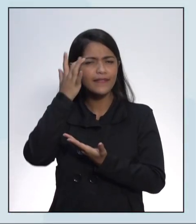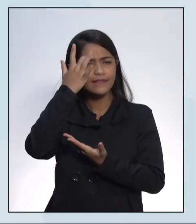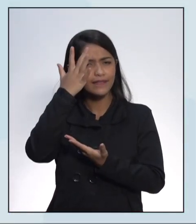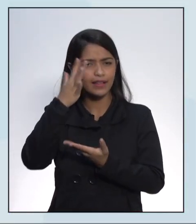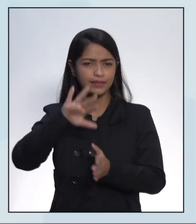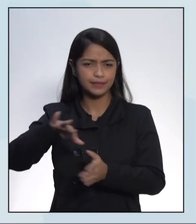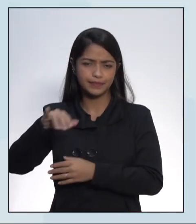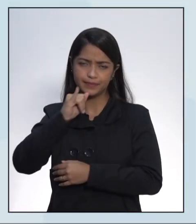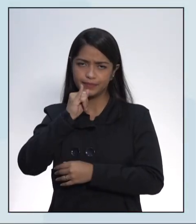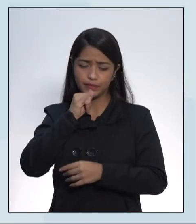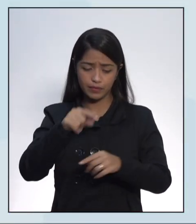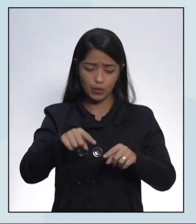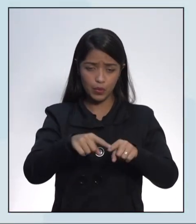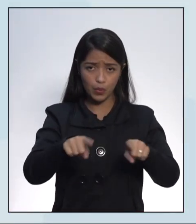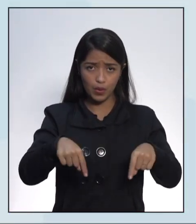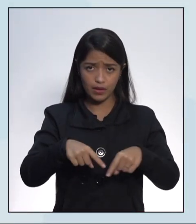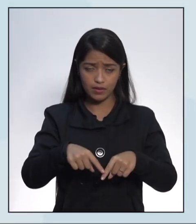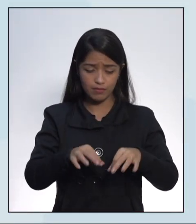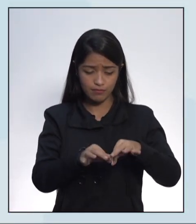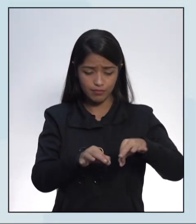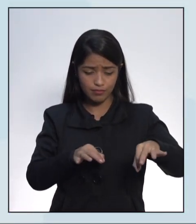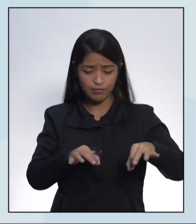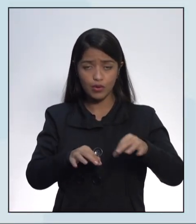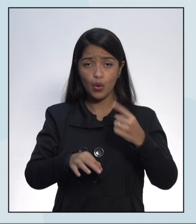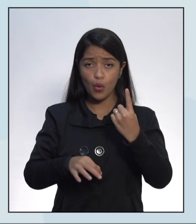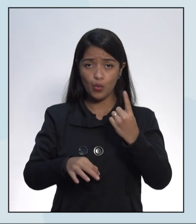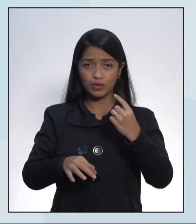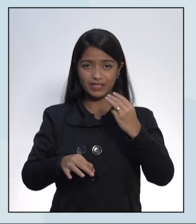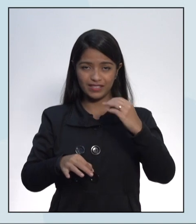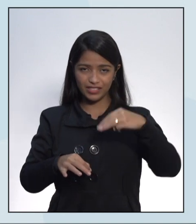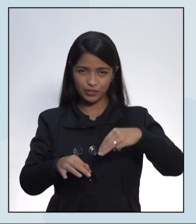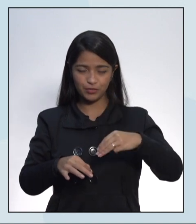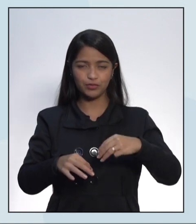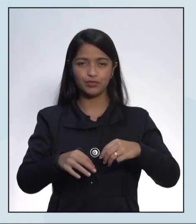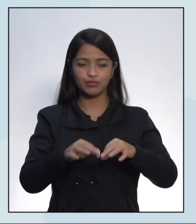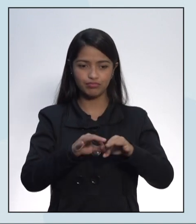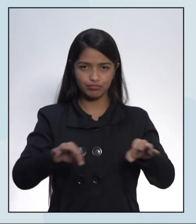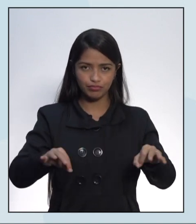quadrado tem 1 centímetro quadrado, o lado vale 1. Se o quadrado tem 4